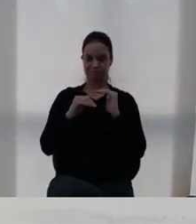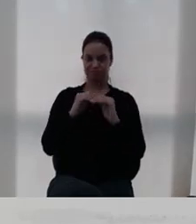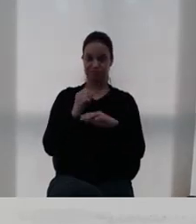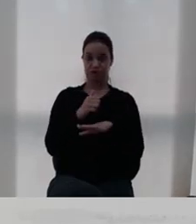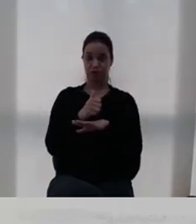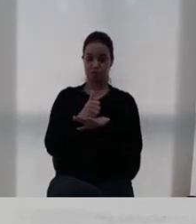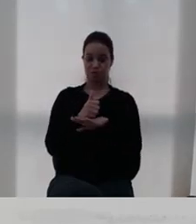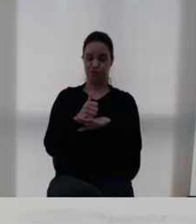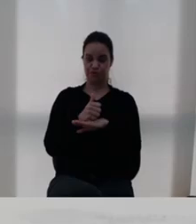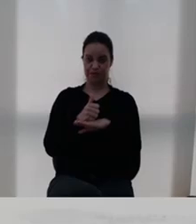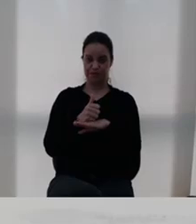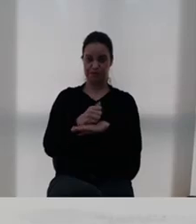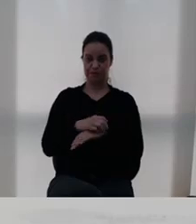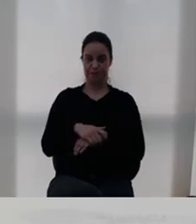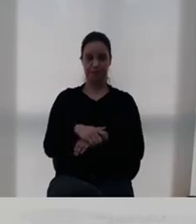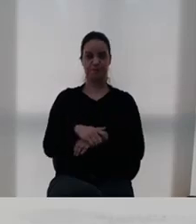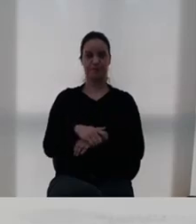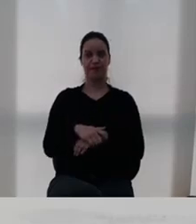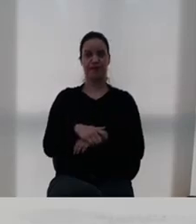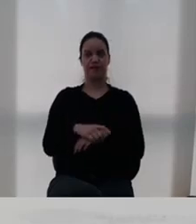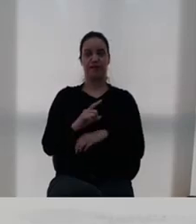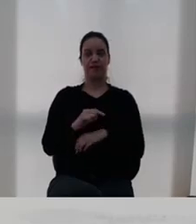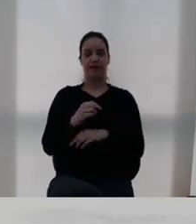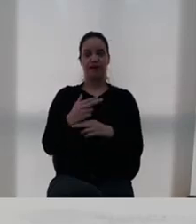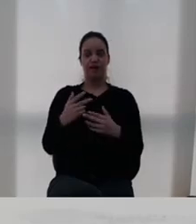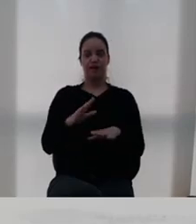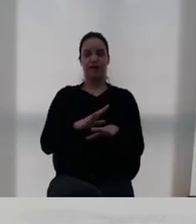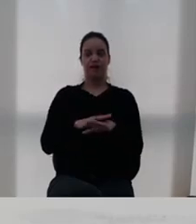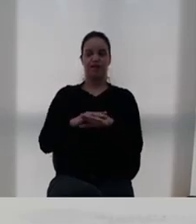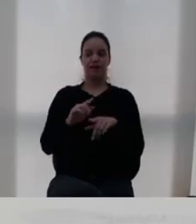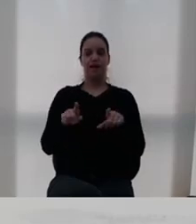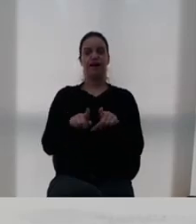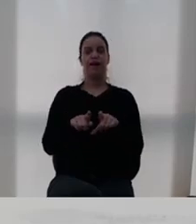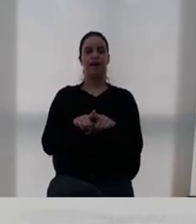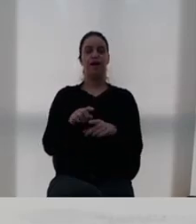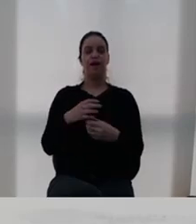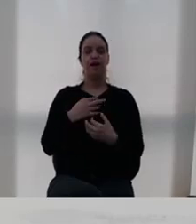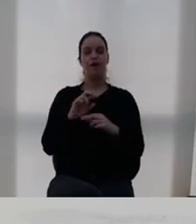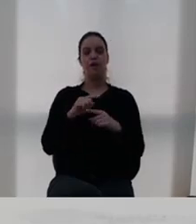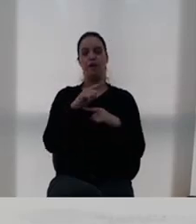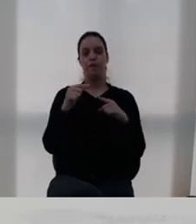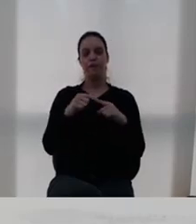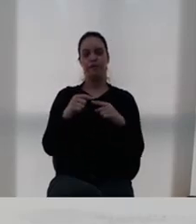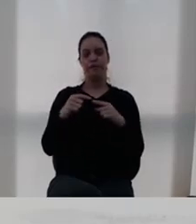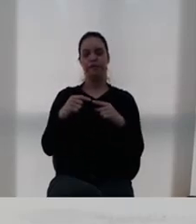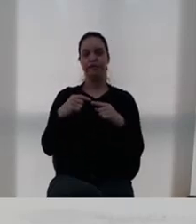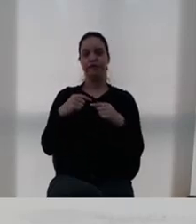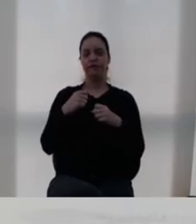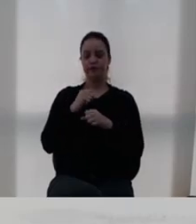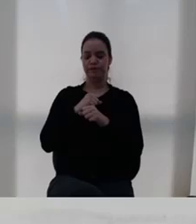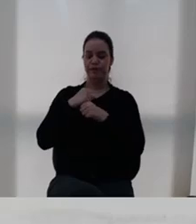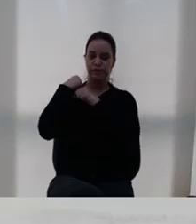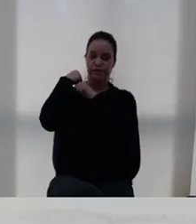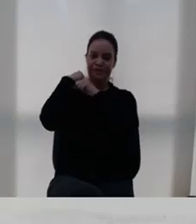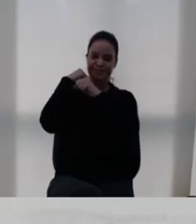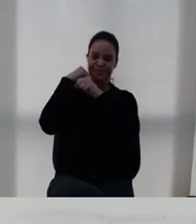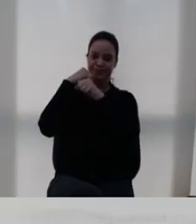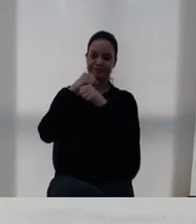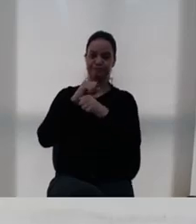profissionalização. Uma crítica que a gestão faz também, no sentido de que, ao longo dos últimos anos, nós tivemos